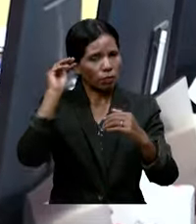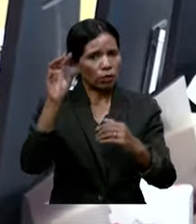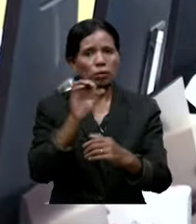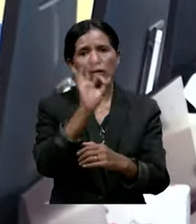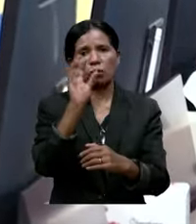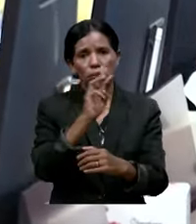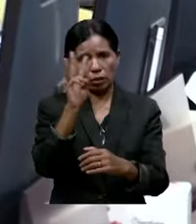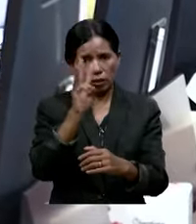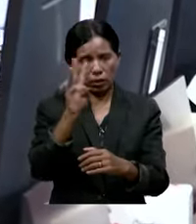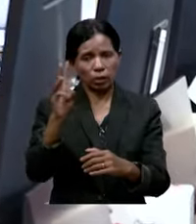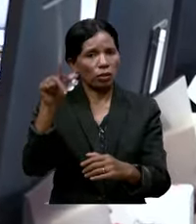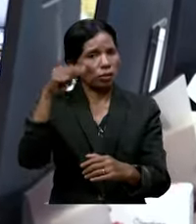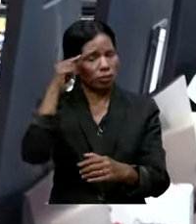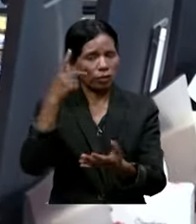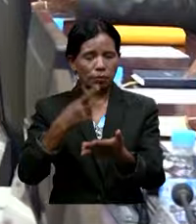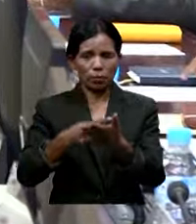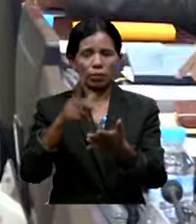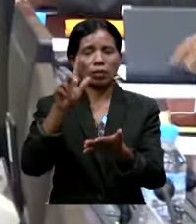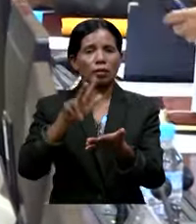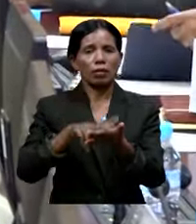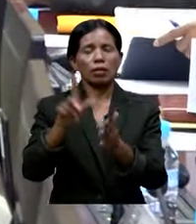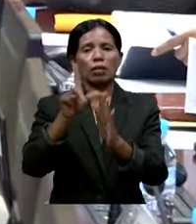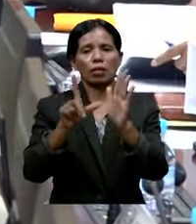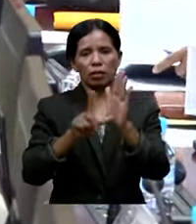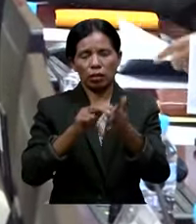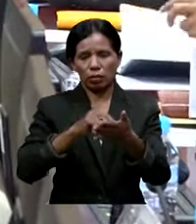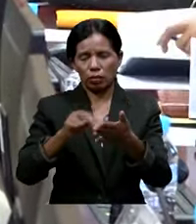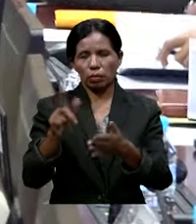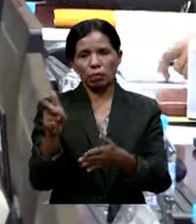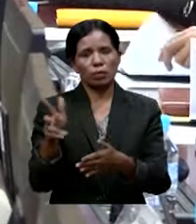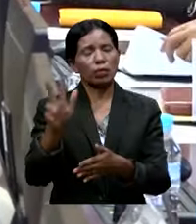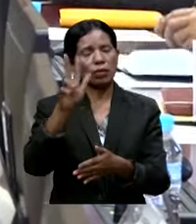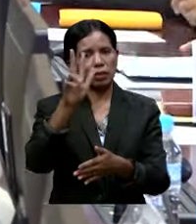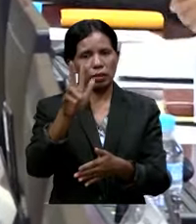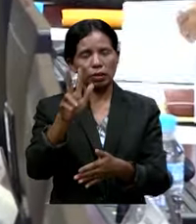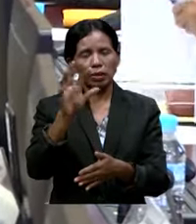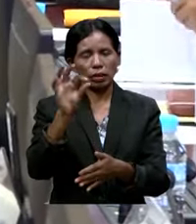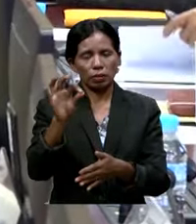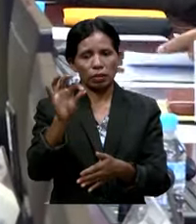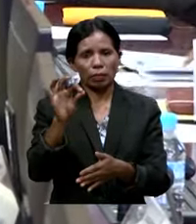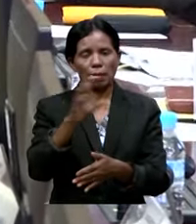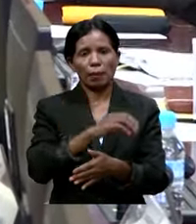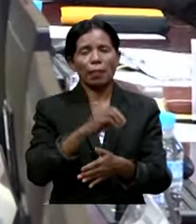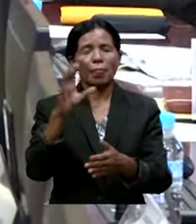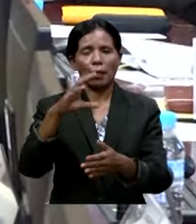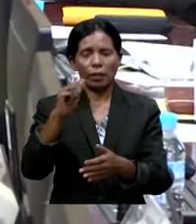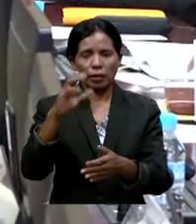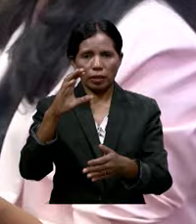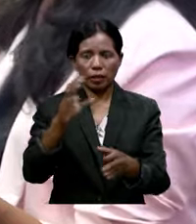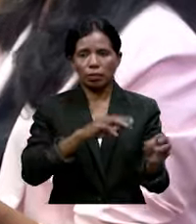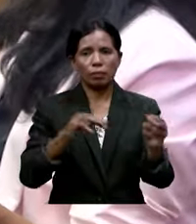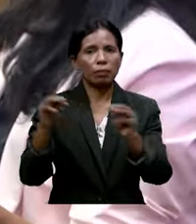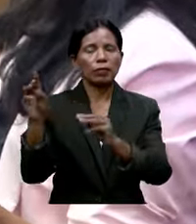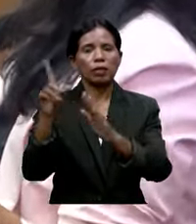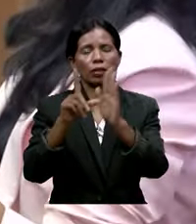aprova proposta alteração ba lei número 8 barra rihun ruasia com a ba comissão anticorrupção Liu halo alteração